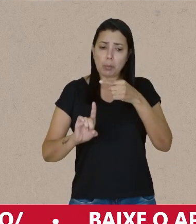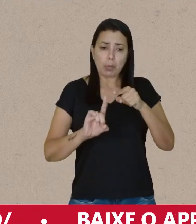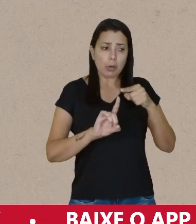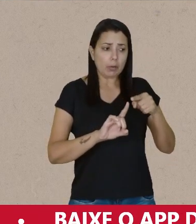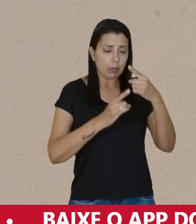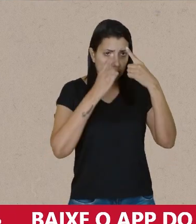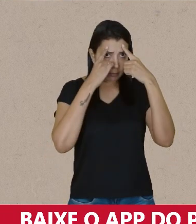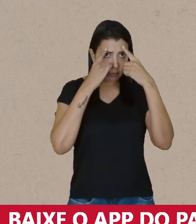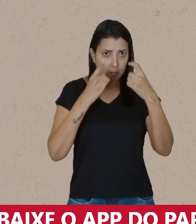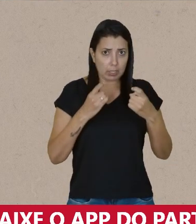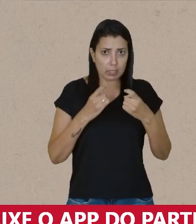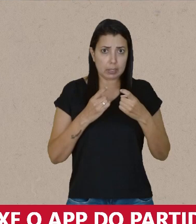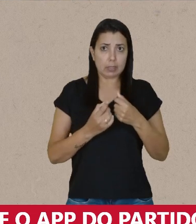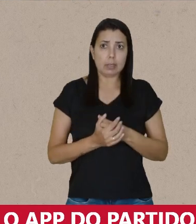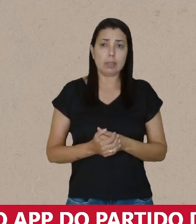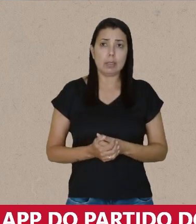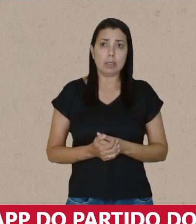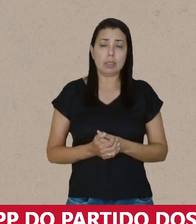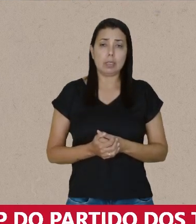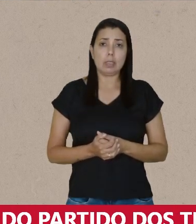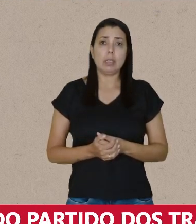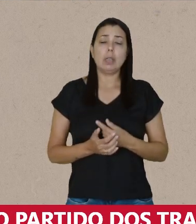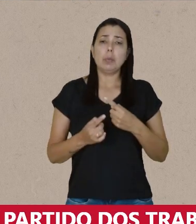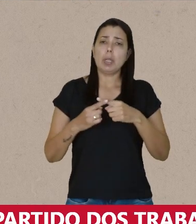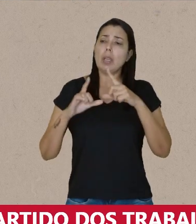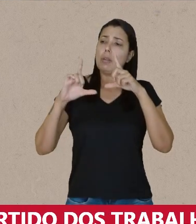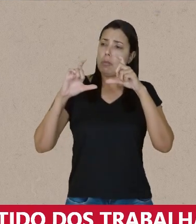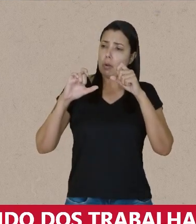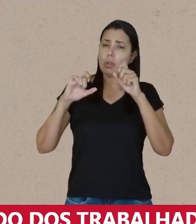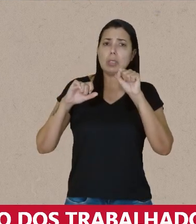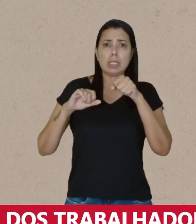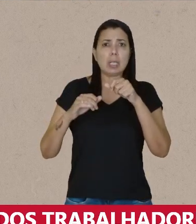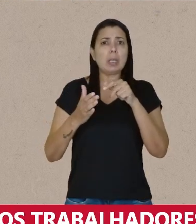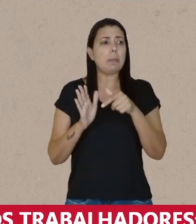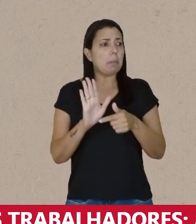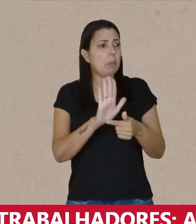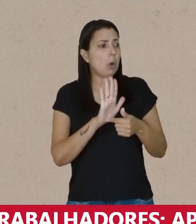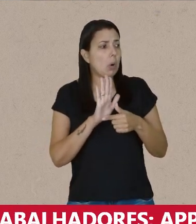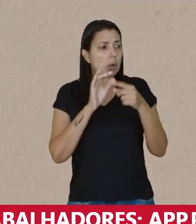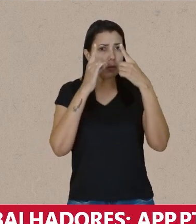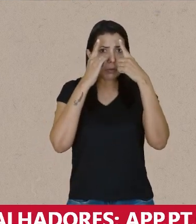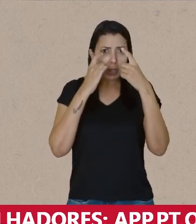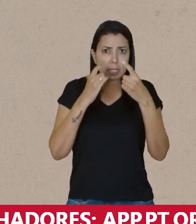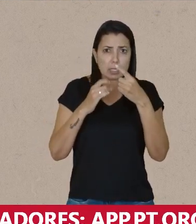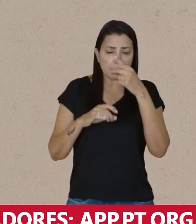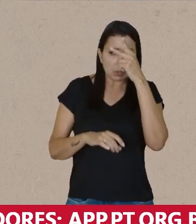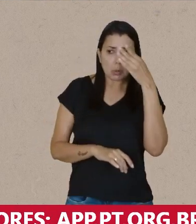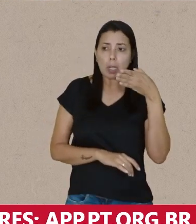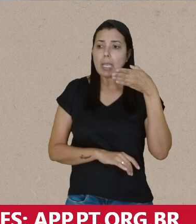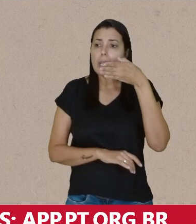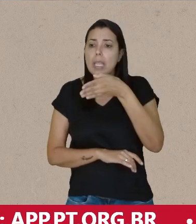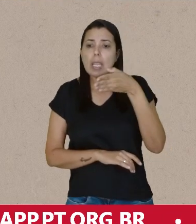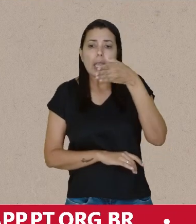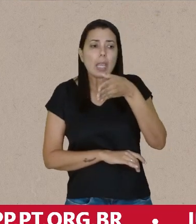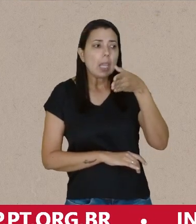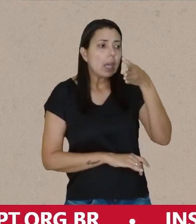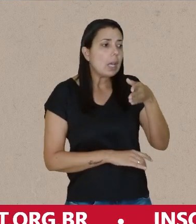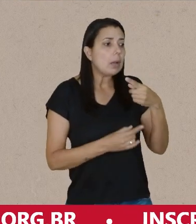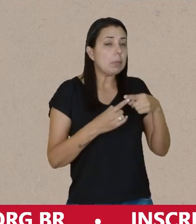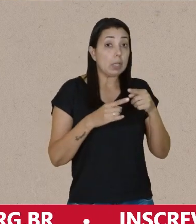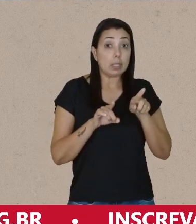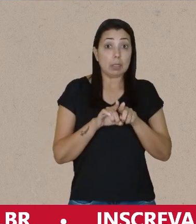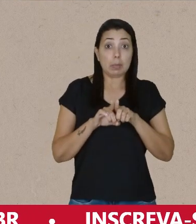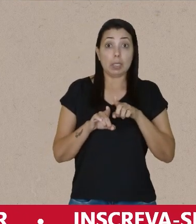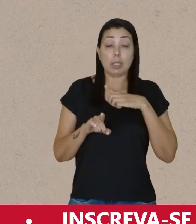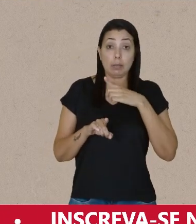violência porque as fotos mostram que a violência é praticada por infiltrados, né? Nas últimas manifestações, inclusive, houve